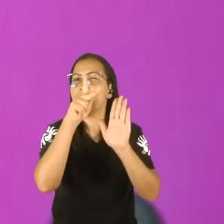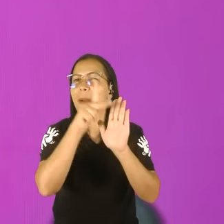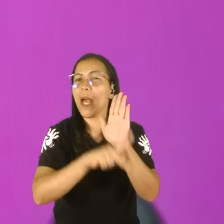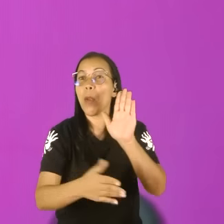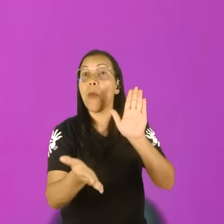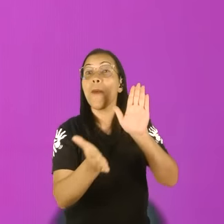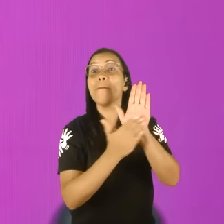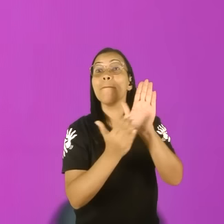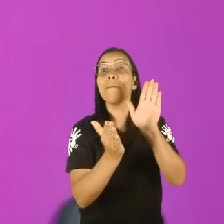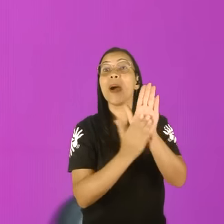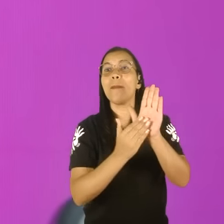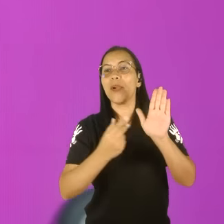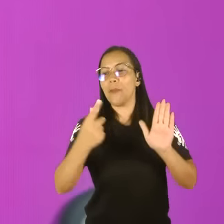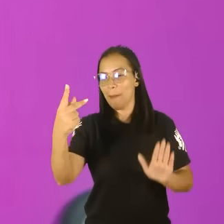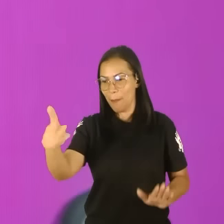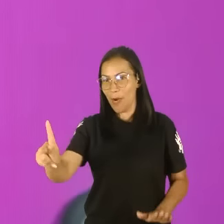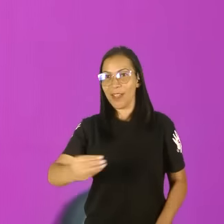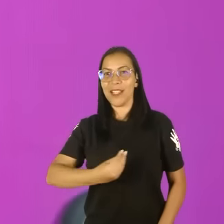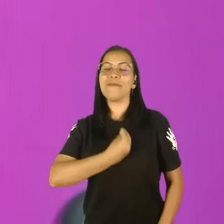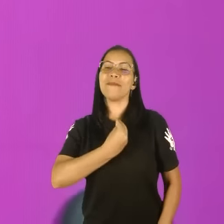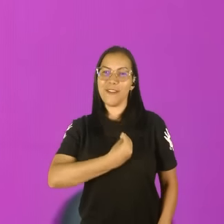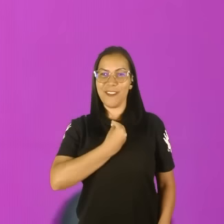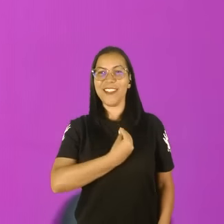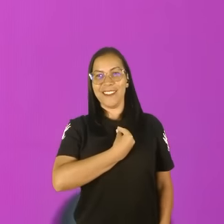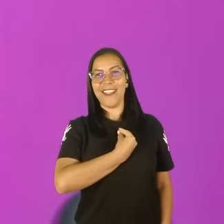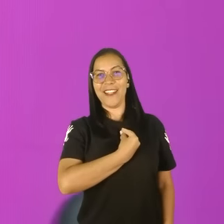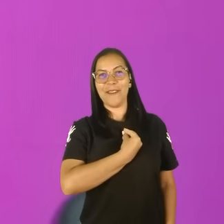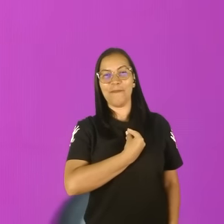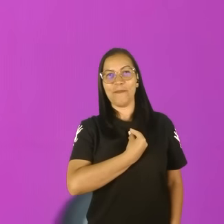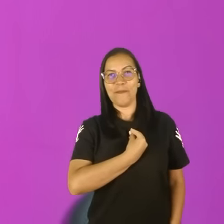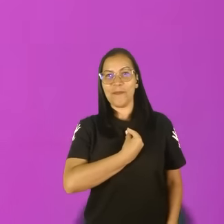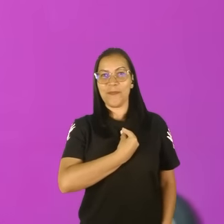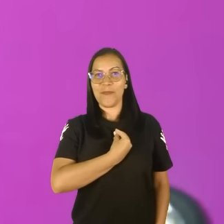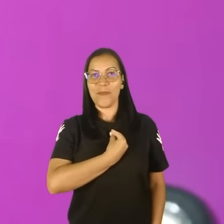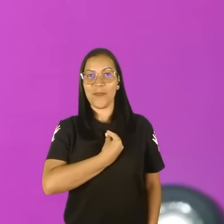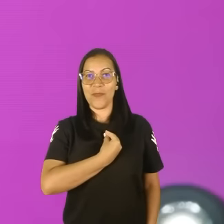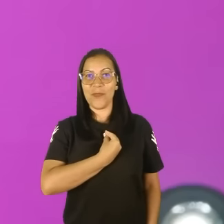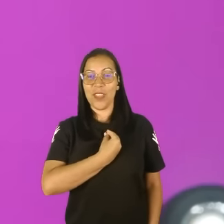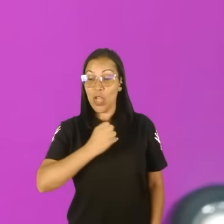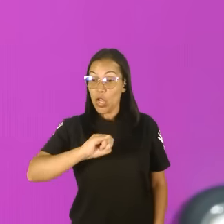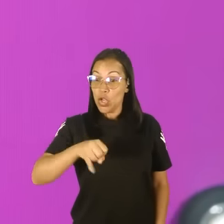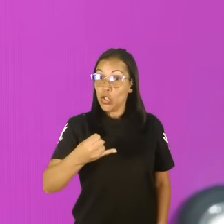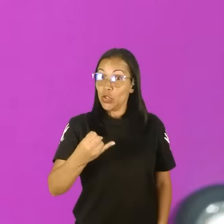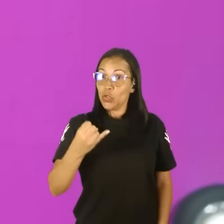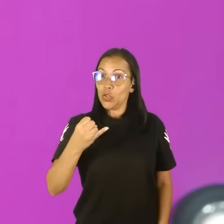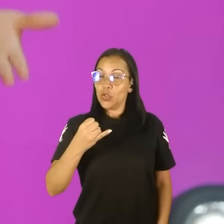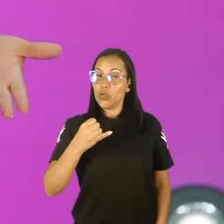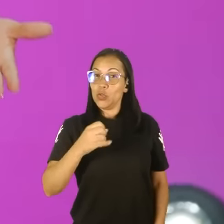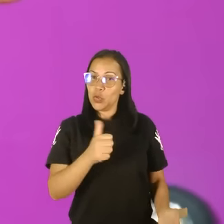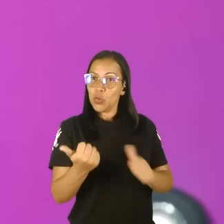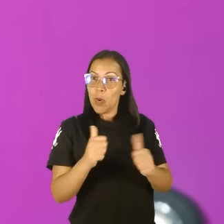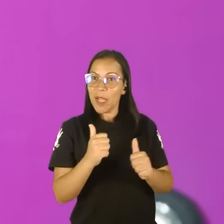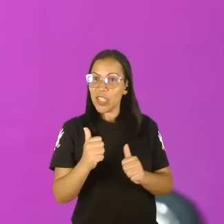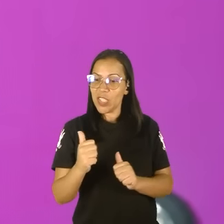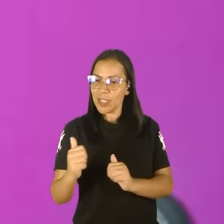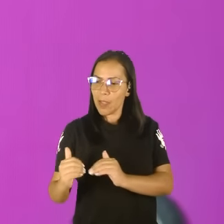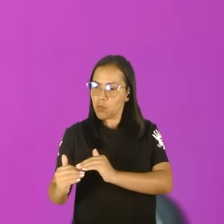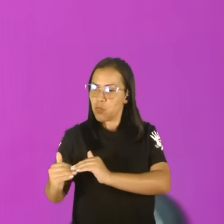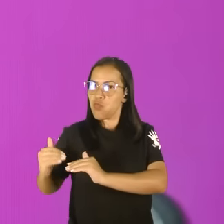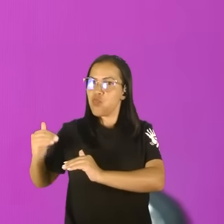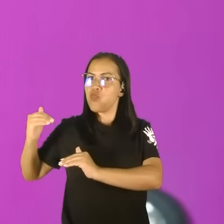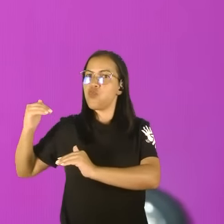anos, João Batista já era o grande João Batista. João já batizava, por isso João Batista, já tinha discípulos, e